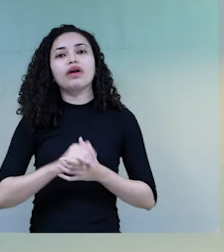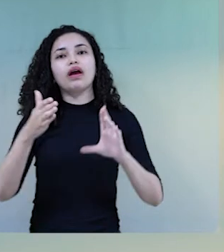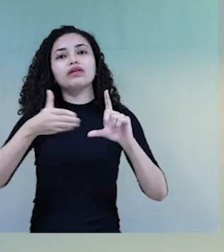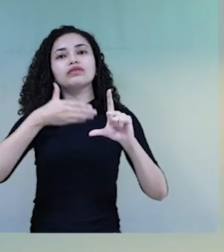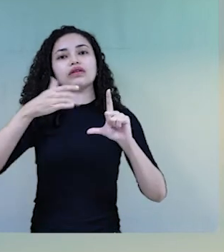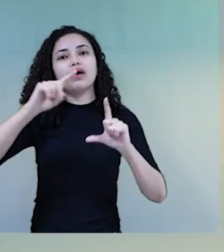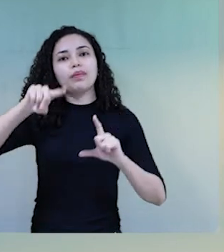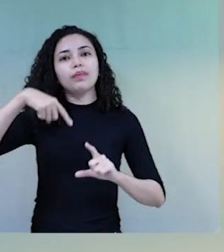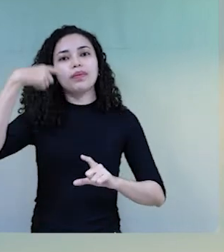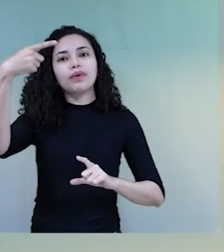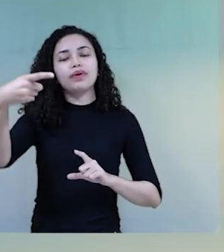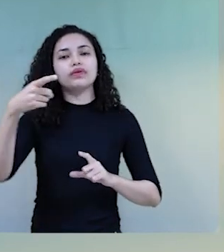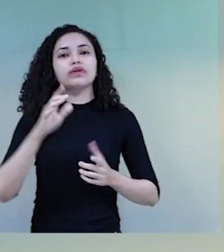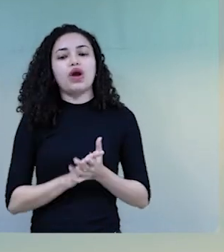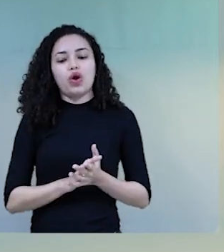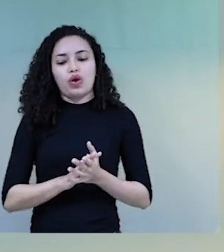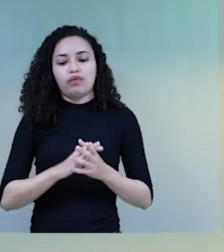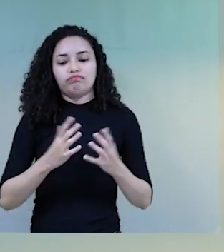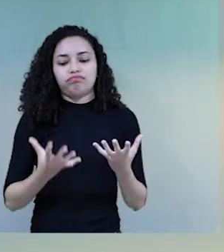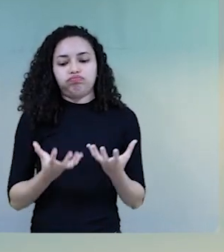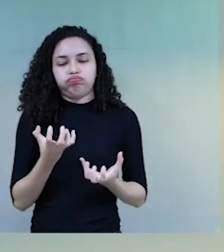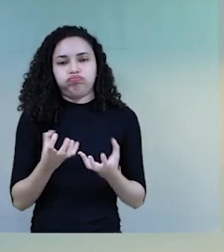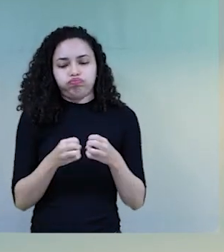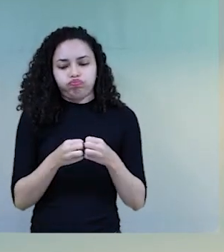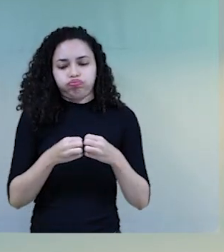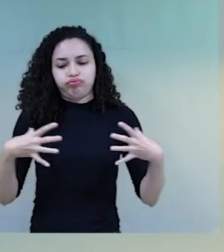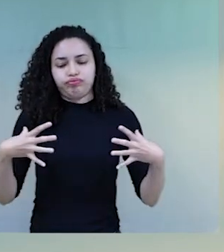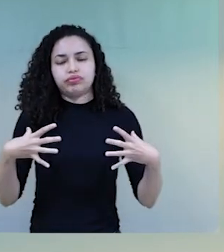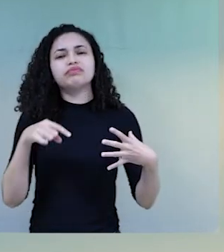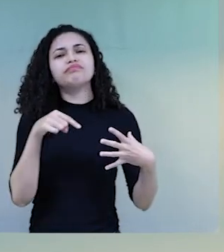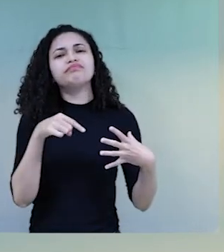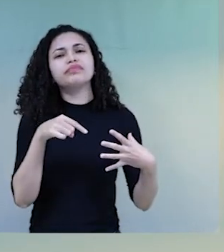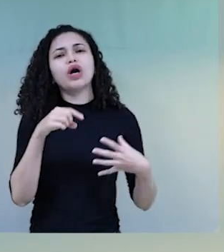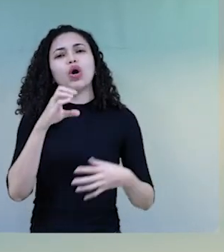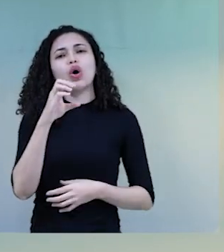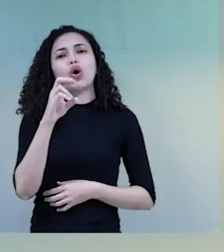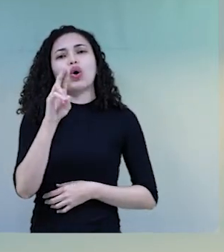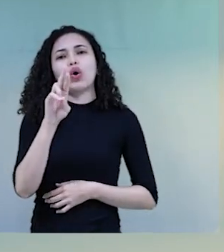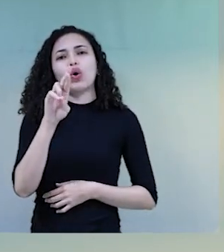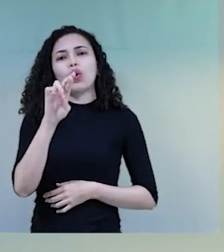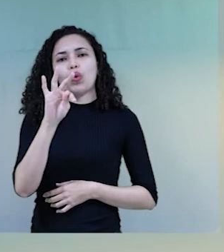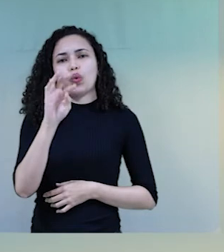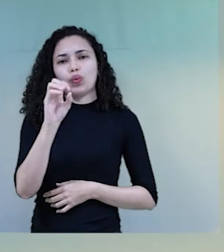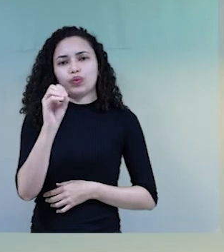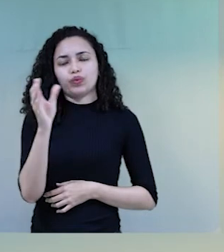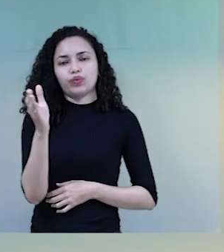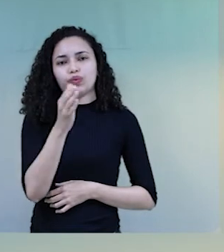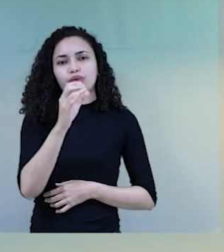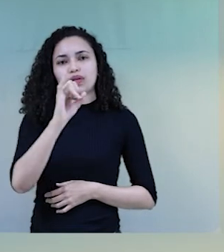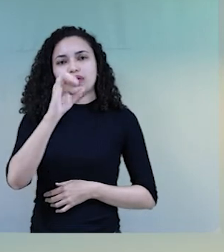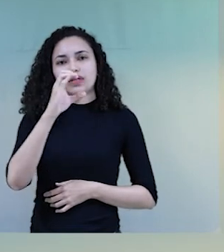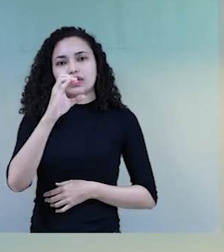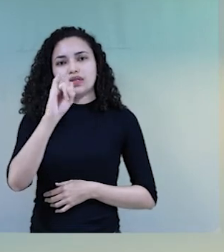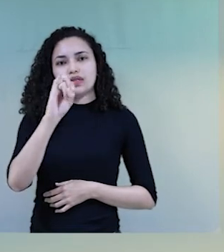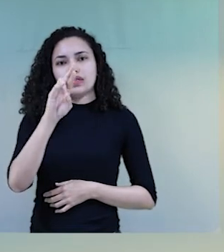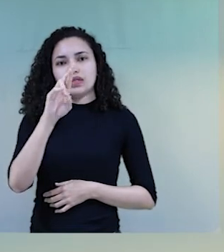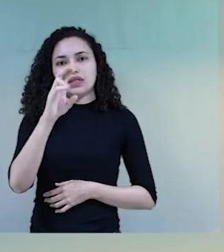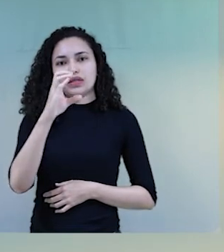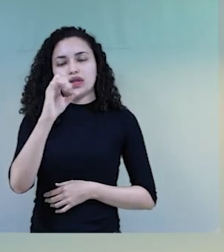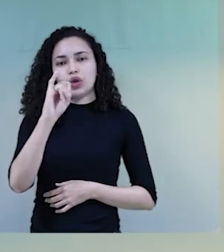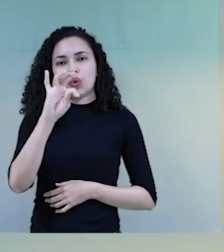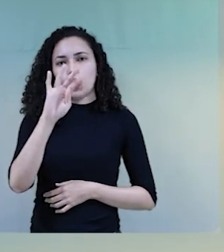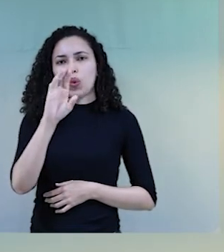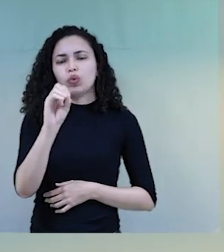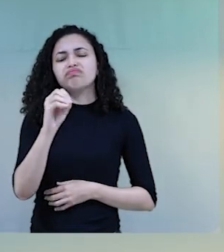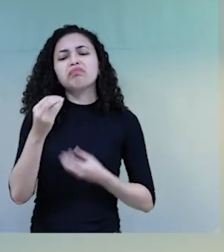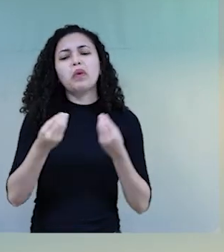Curto-circuito. Falando de curto-circuito em resistores. Professor, quando é que ocorre um curto-circuito no resistor? Ocorre, pessoal, quando não